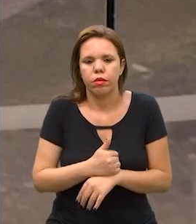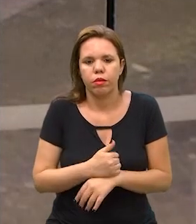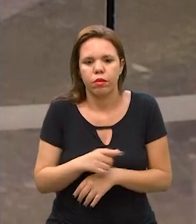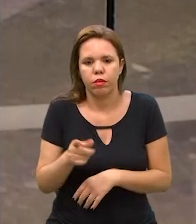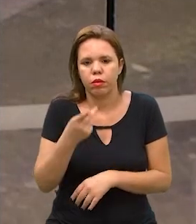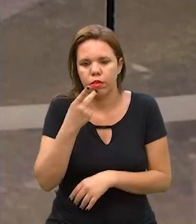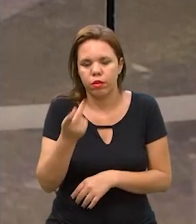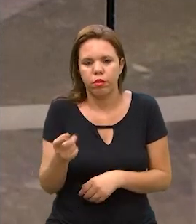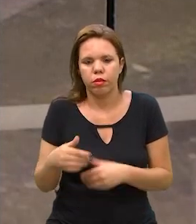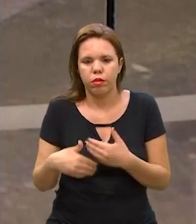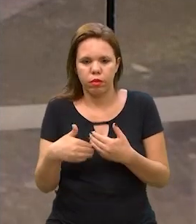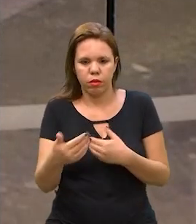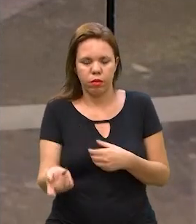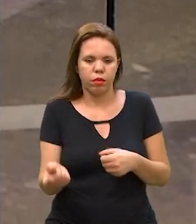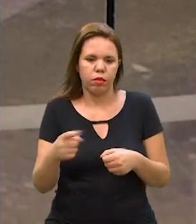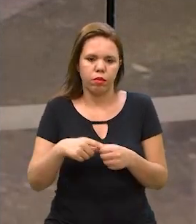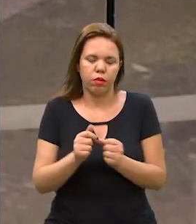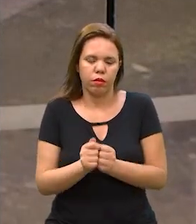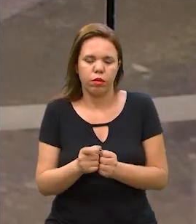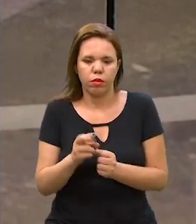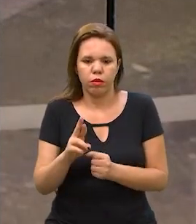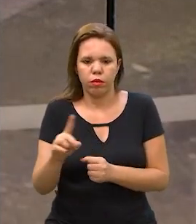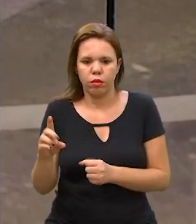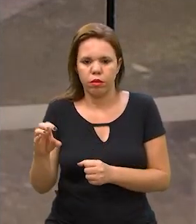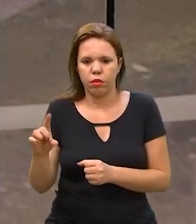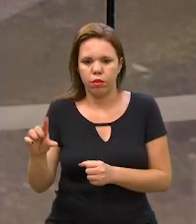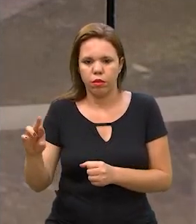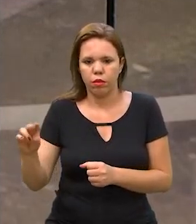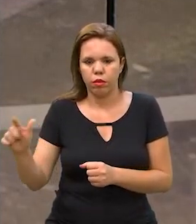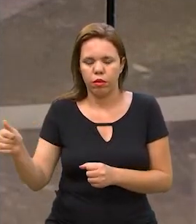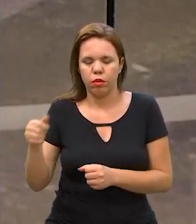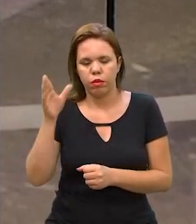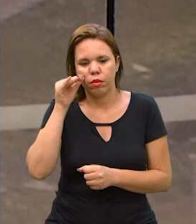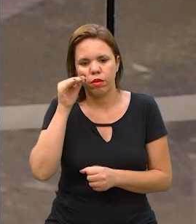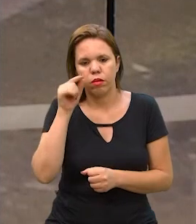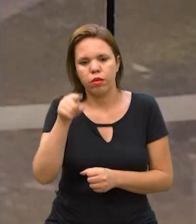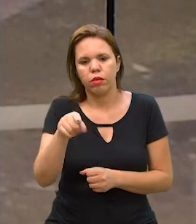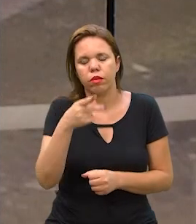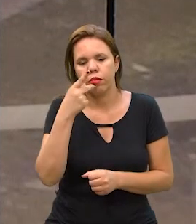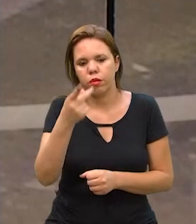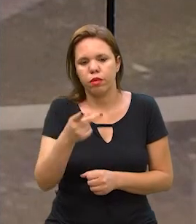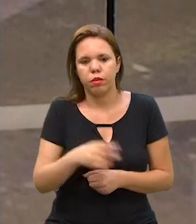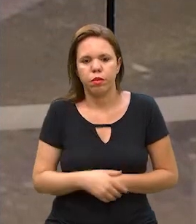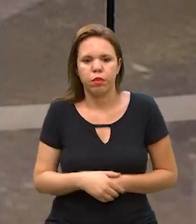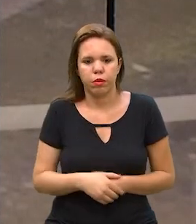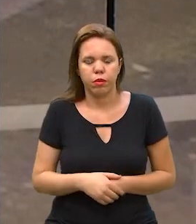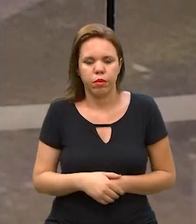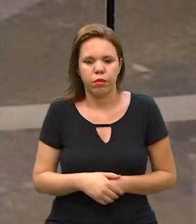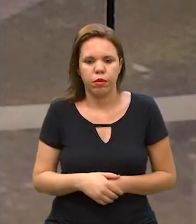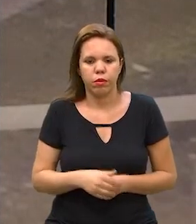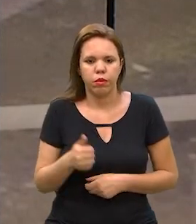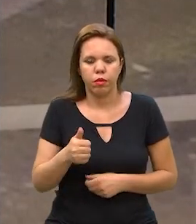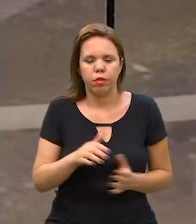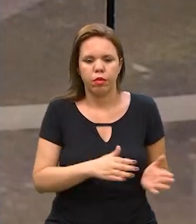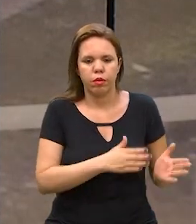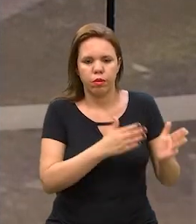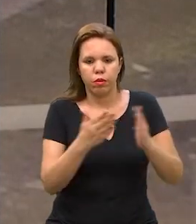ela retorna no próximo bloco junto com a doutora Carla, mas ficou uma curiosidade. Quando você falou da primeira